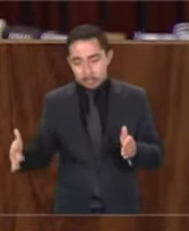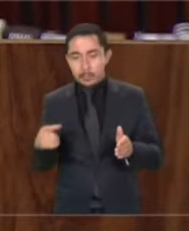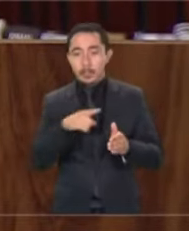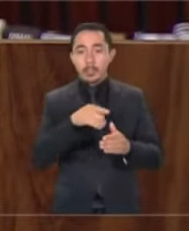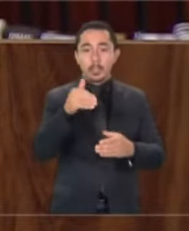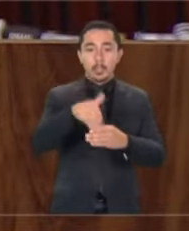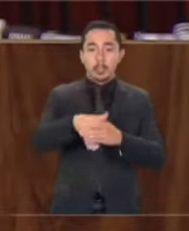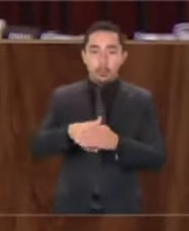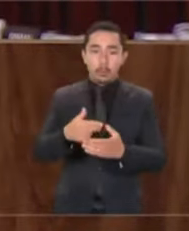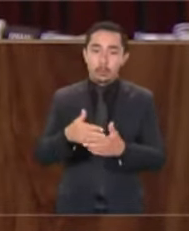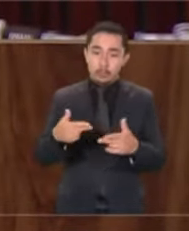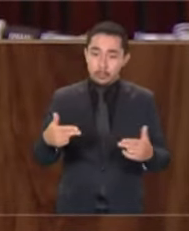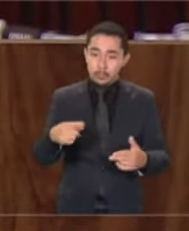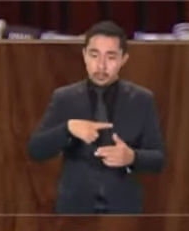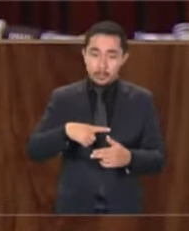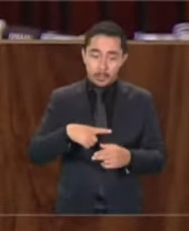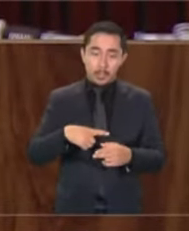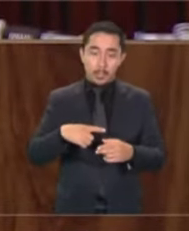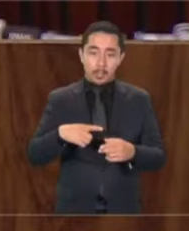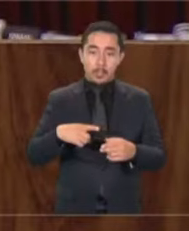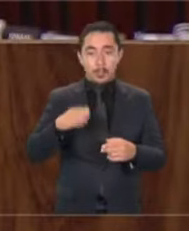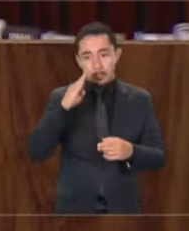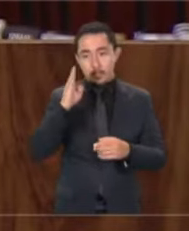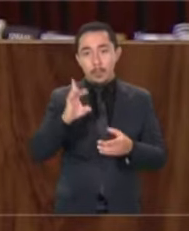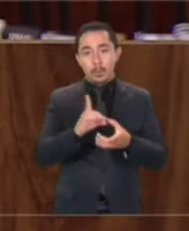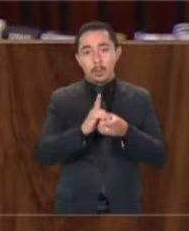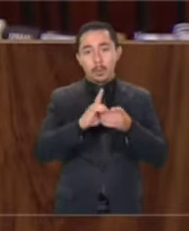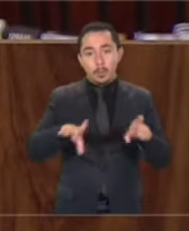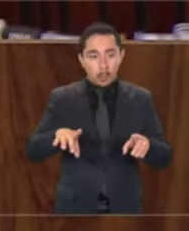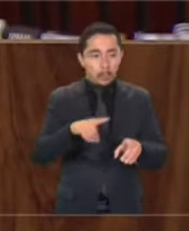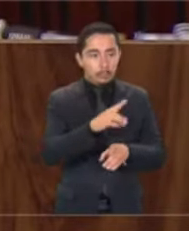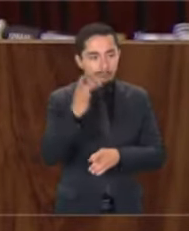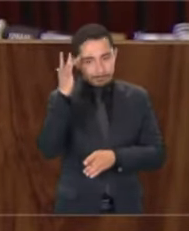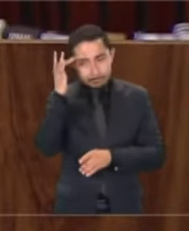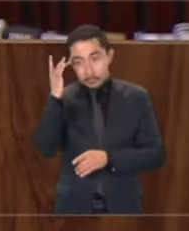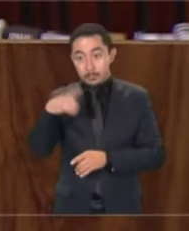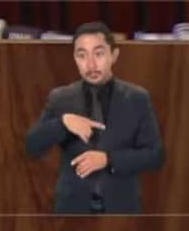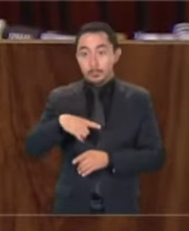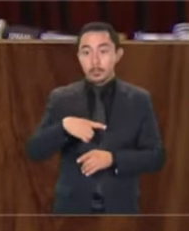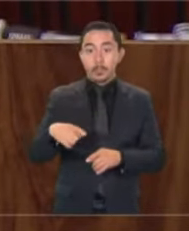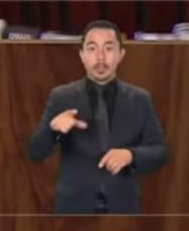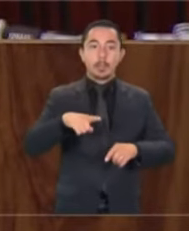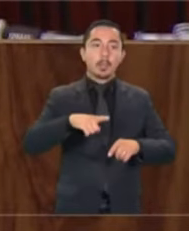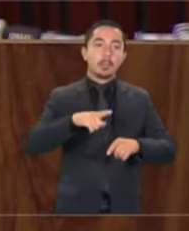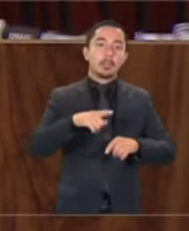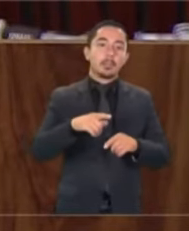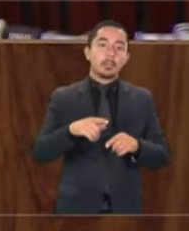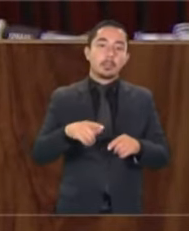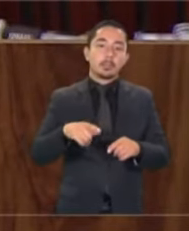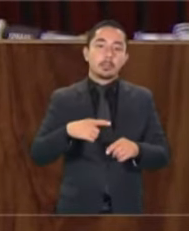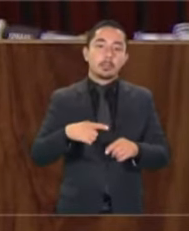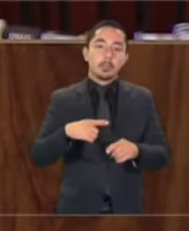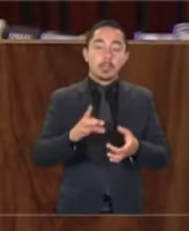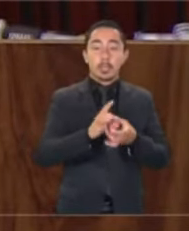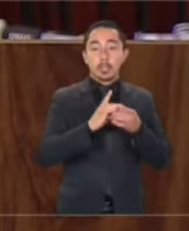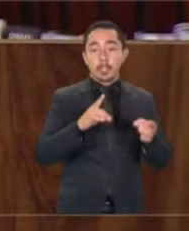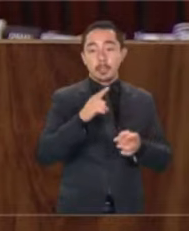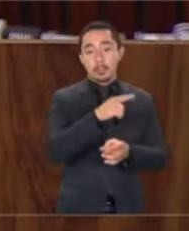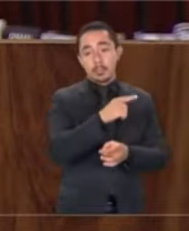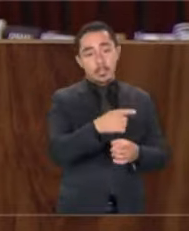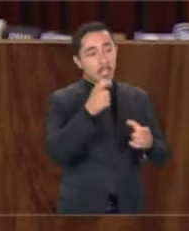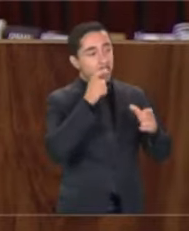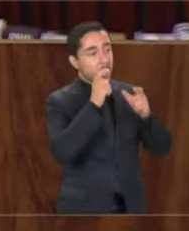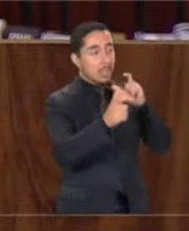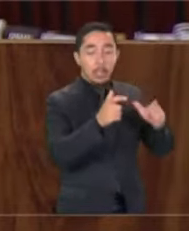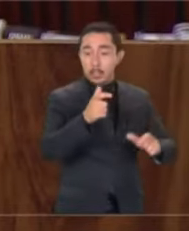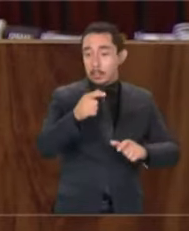salutar nas democracias maduras a ampla liberdade de crítica às cortes eleitorais e